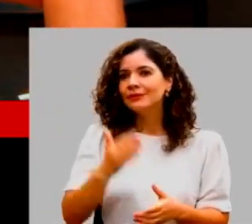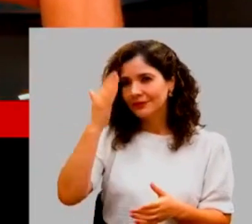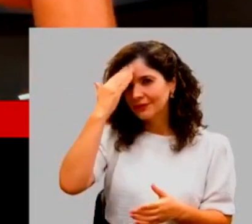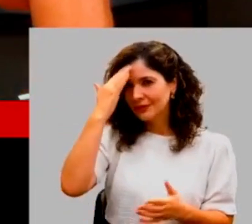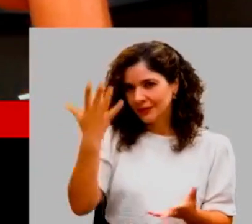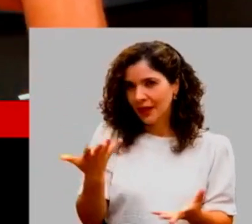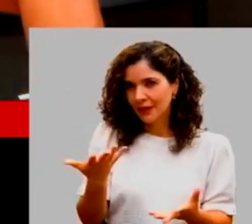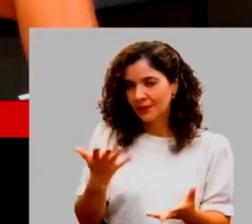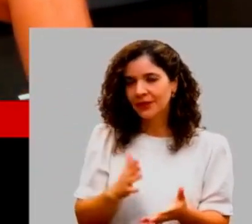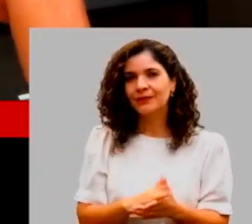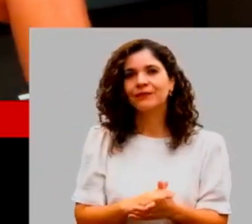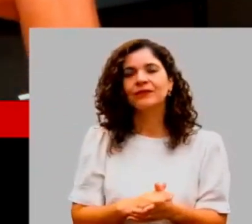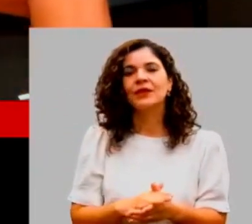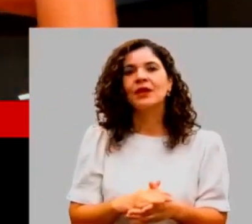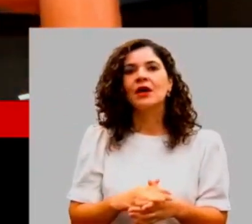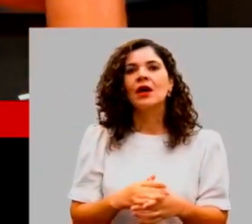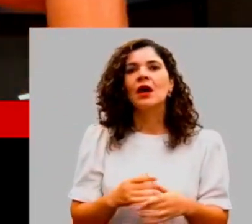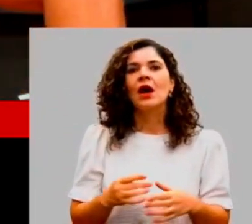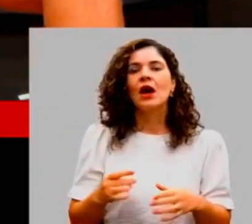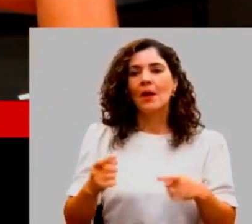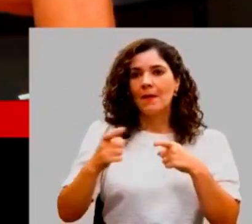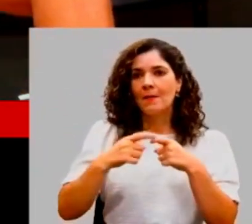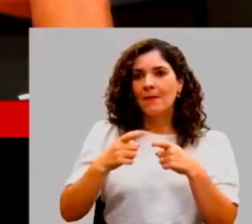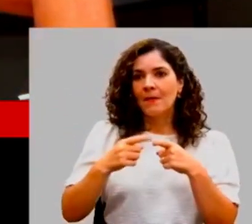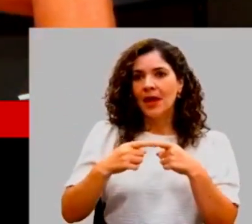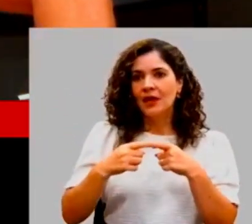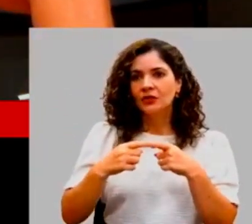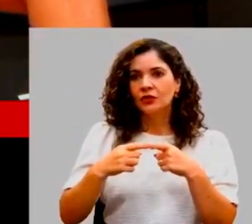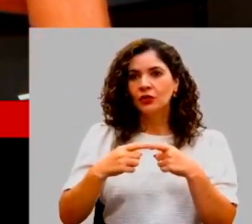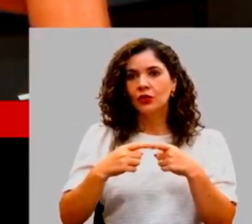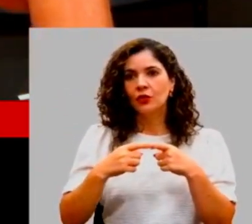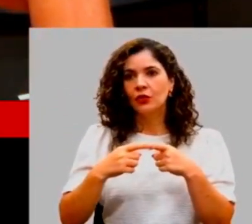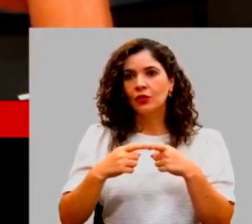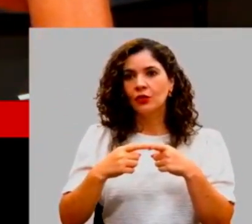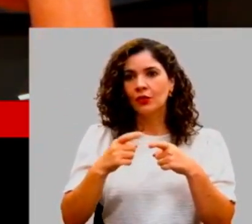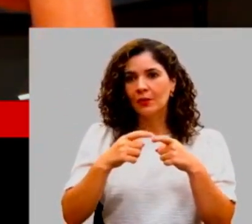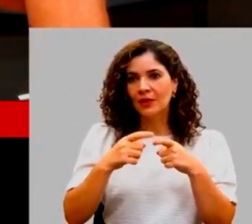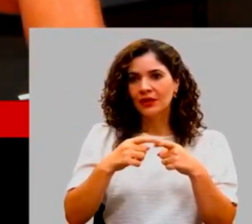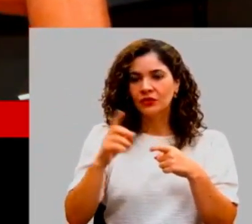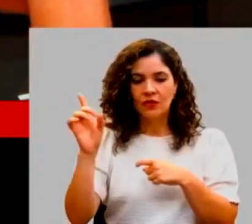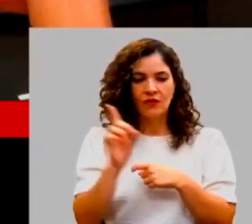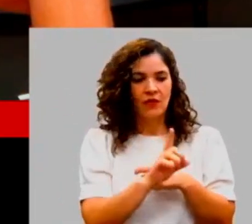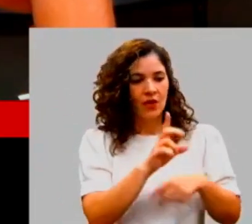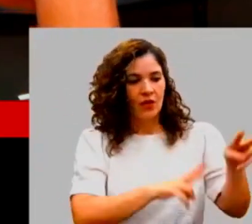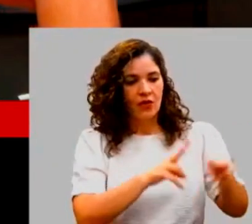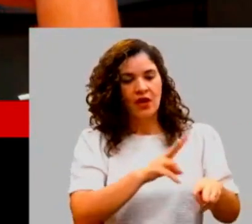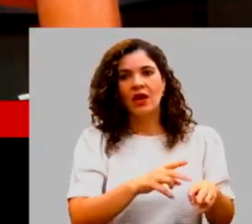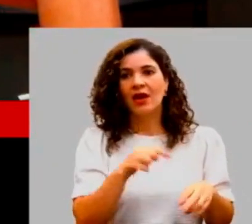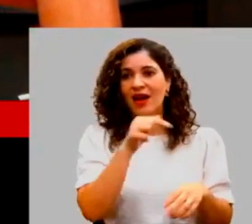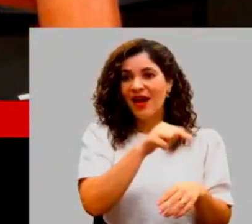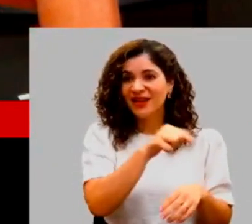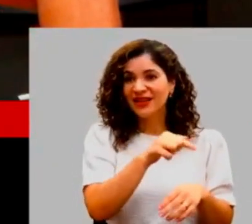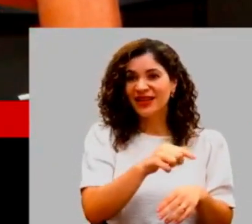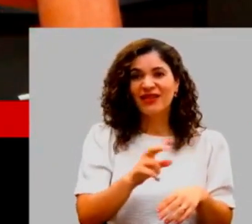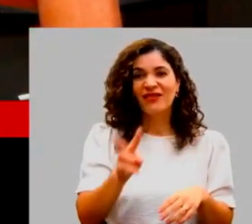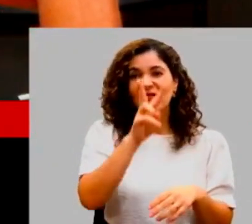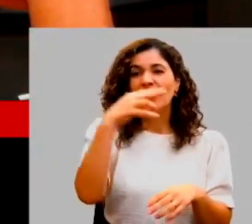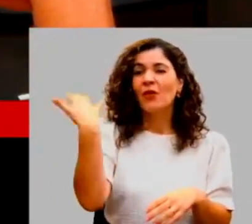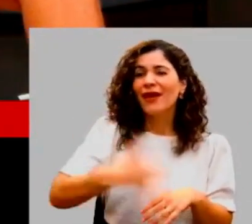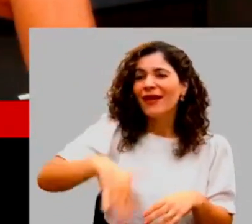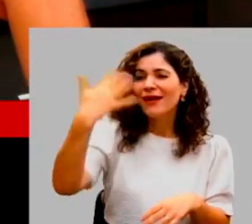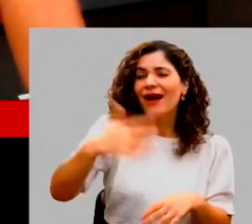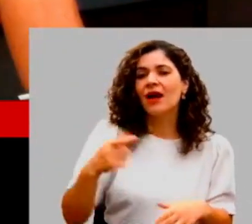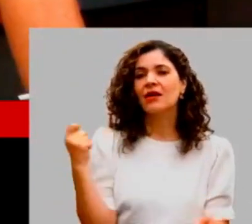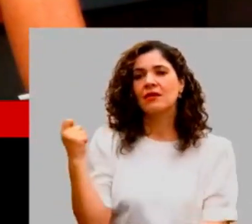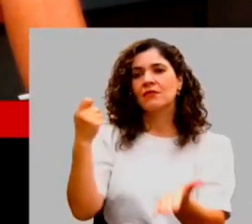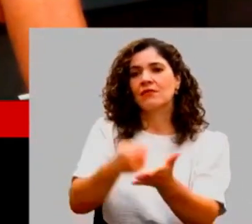a consulta mais cara que existe em qualquer plano de saúde a Paga pelo ipseng vocês acham que vocês vão conseguir consulta